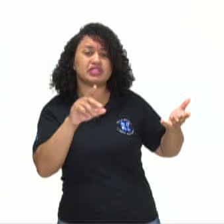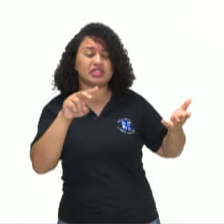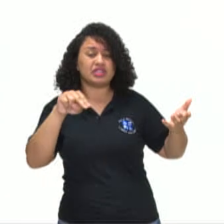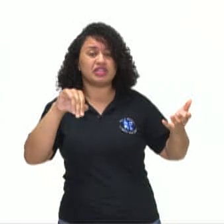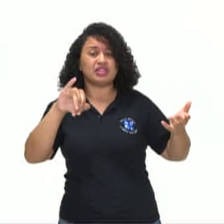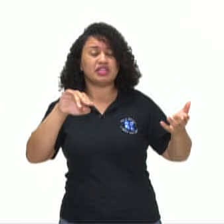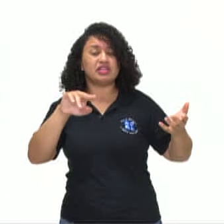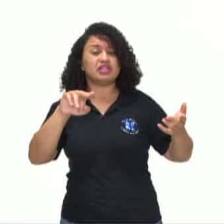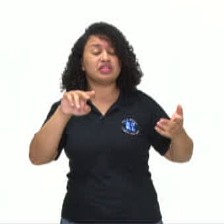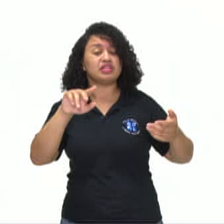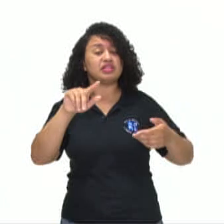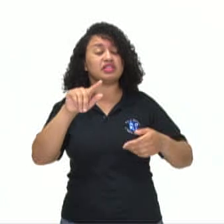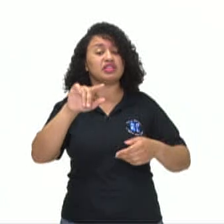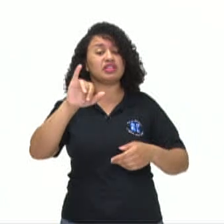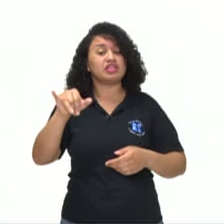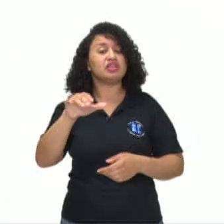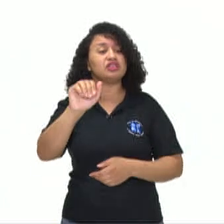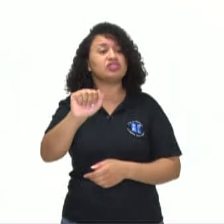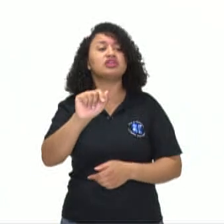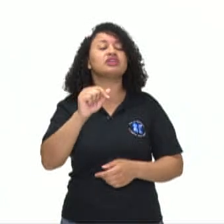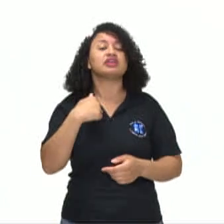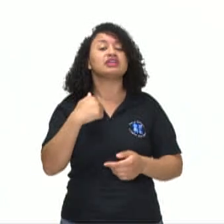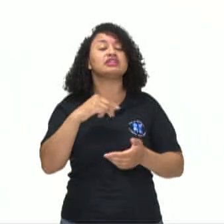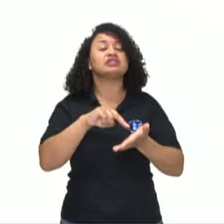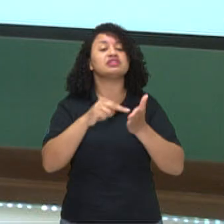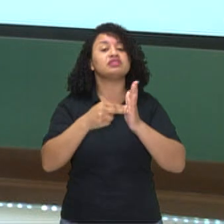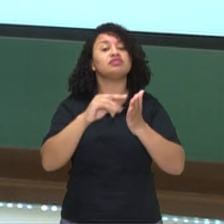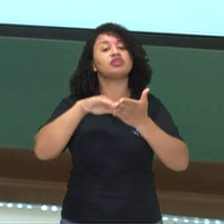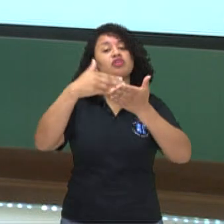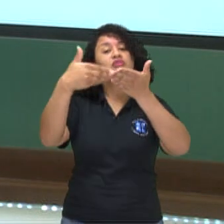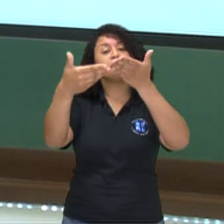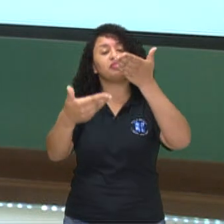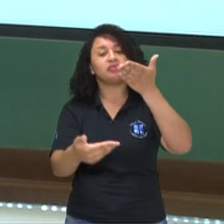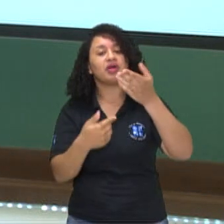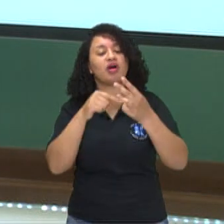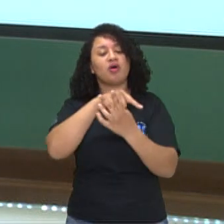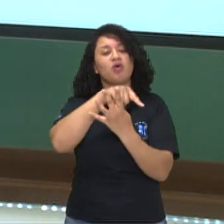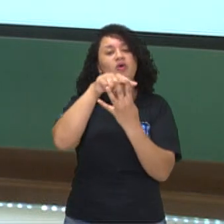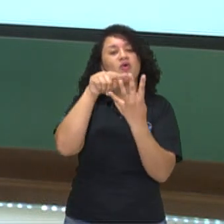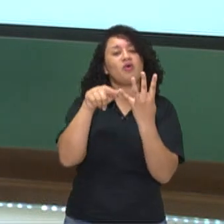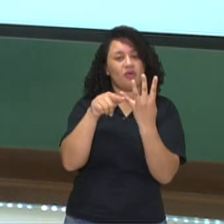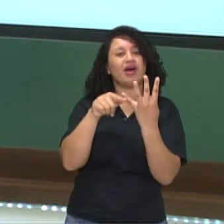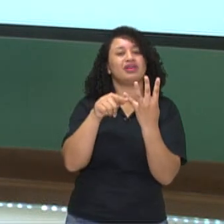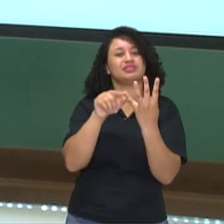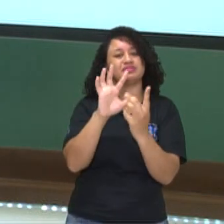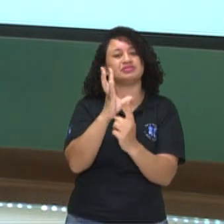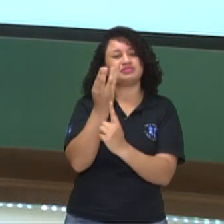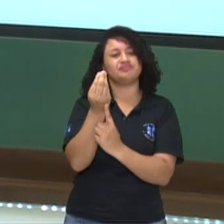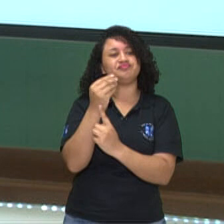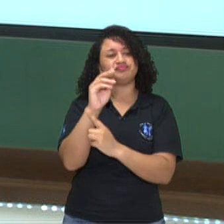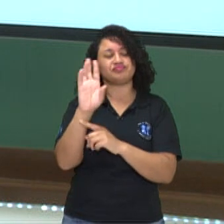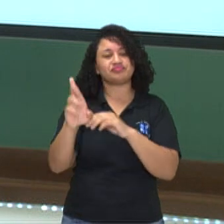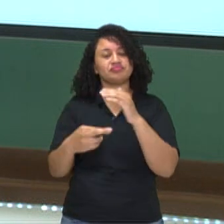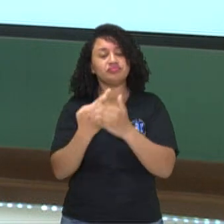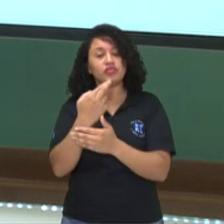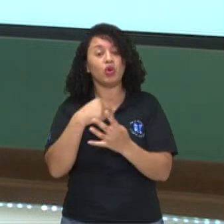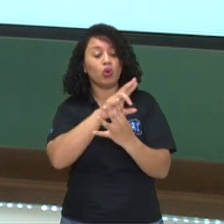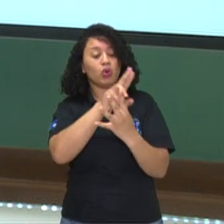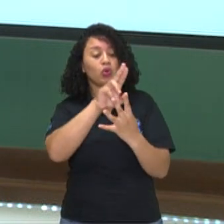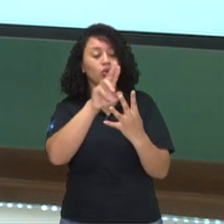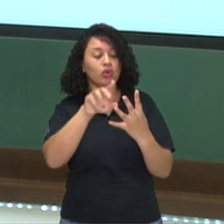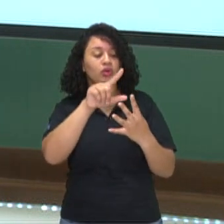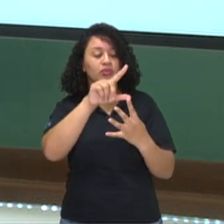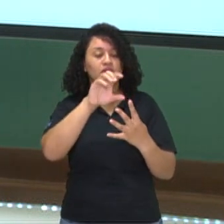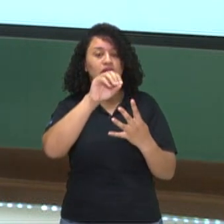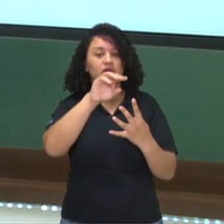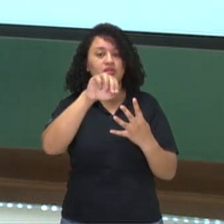representada é uma homenagem ao quarteto de artistas renascentistas italianos. Então o nome das tartarugas ninjas, né?